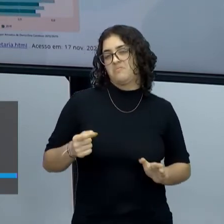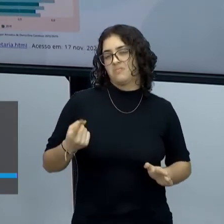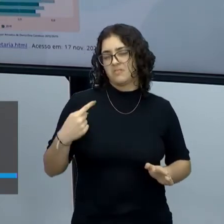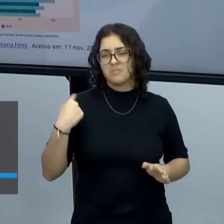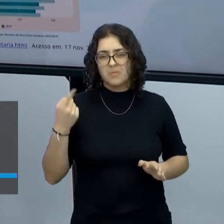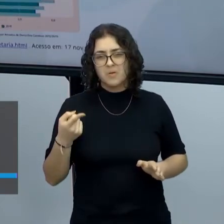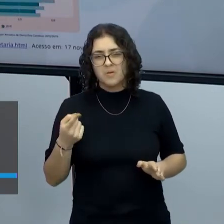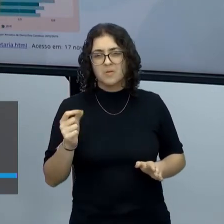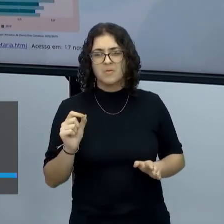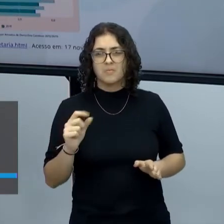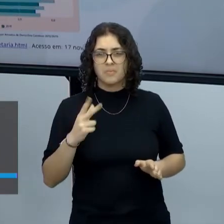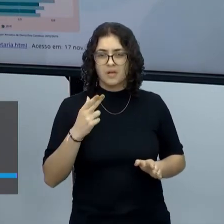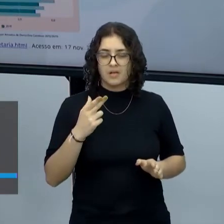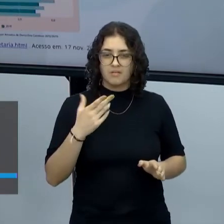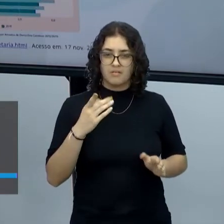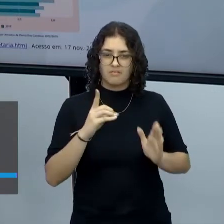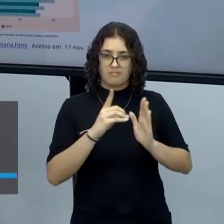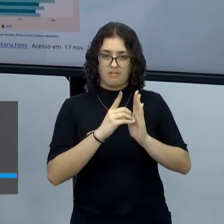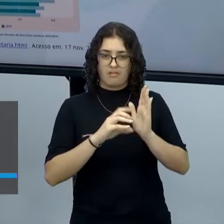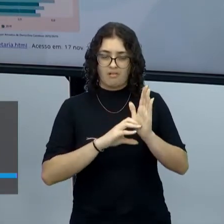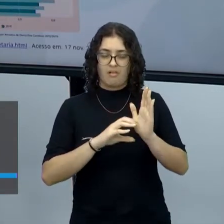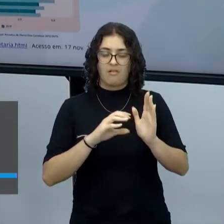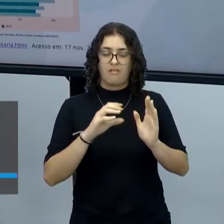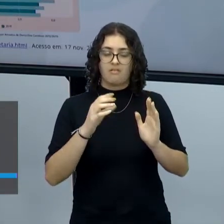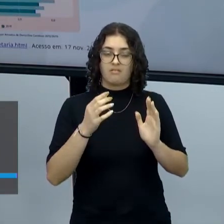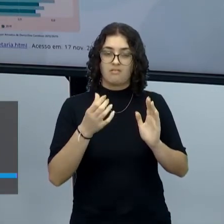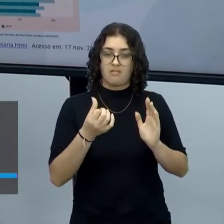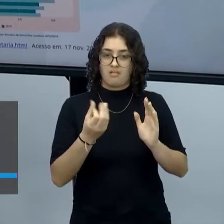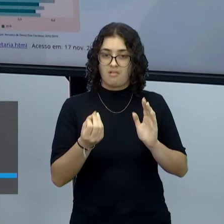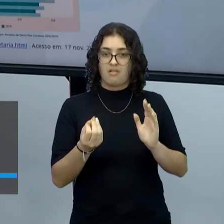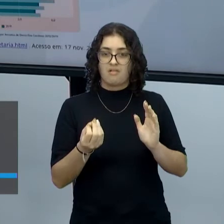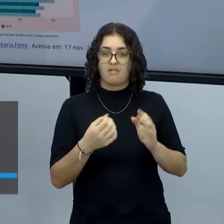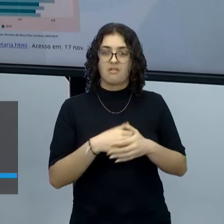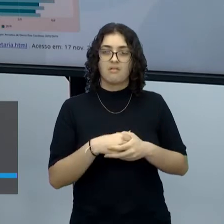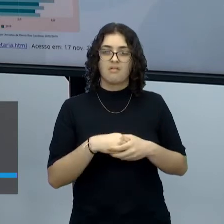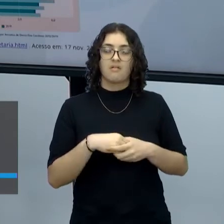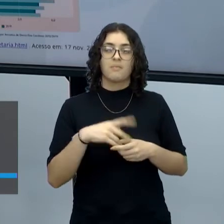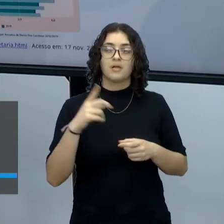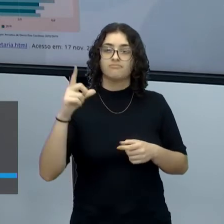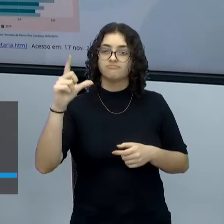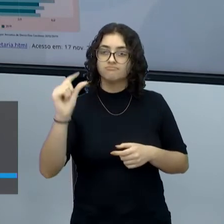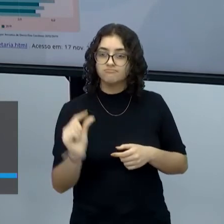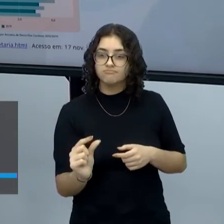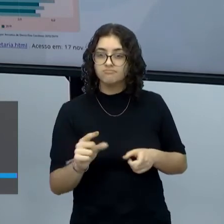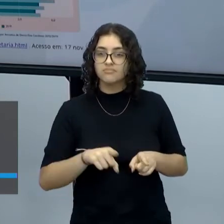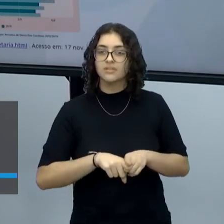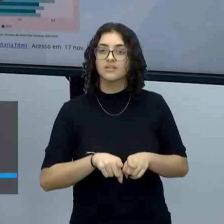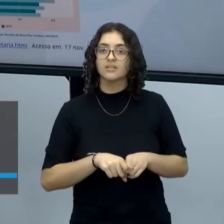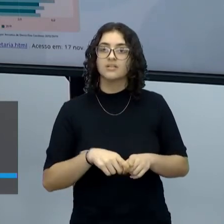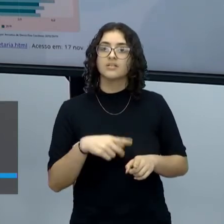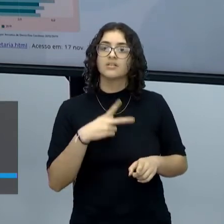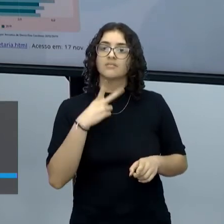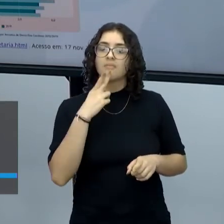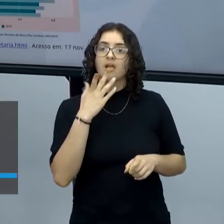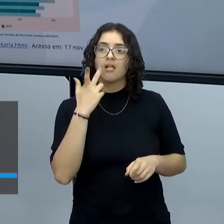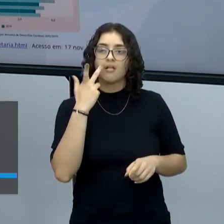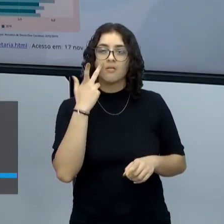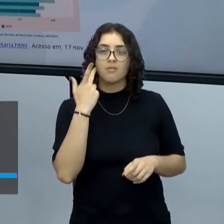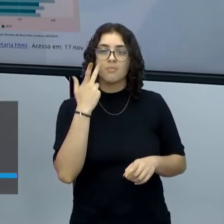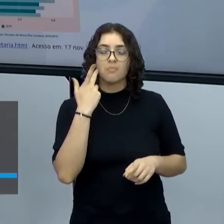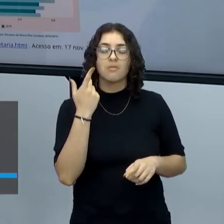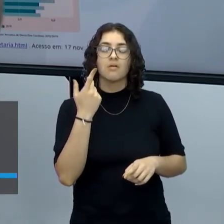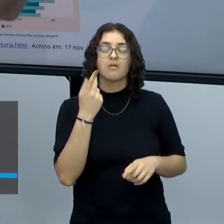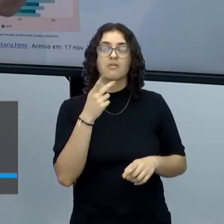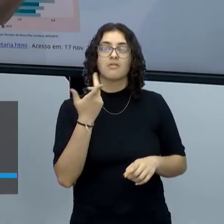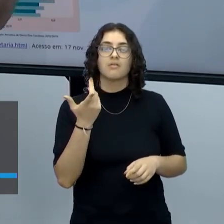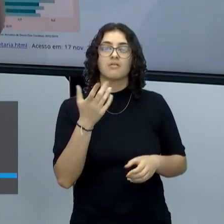tá? Ou seja, no decorrer da década de 70, isso começa a diminuir e começa a ficar um pouco mais comum casais terem,